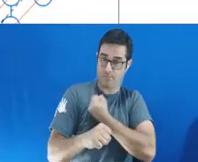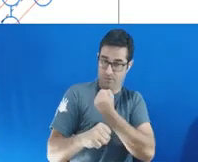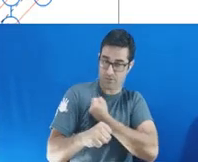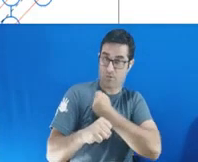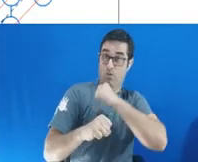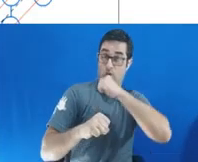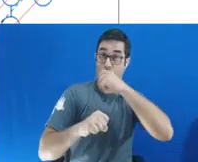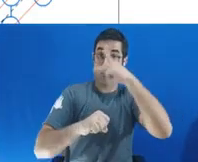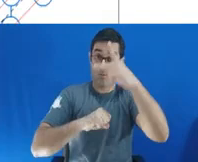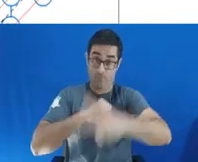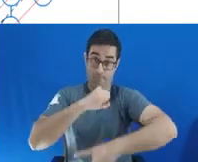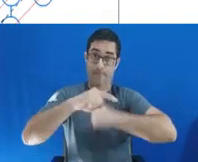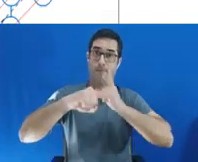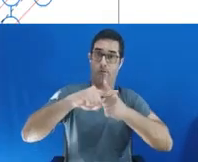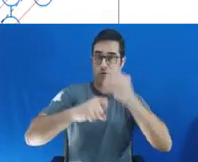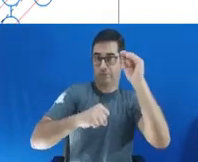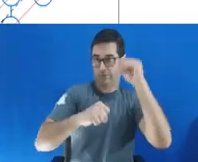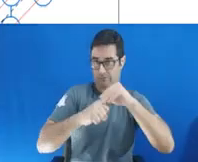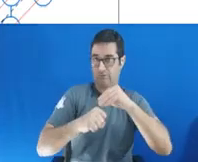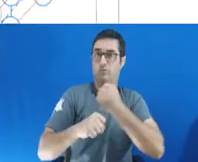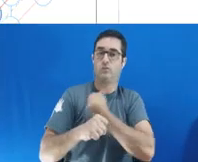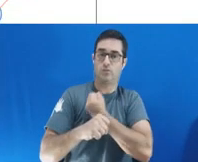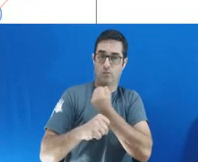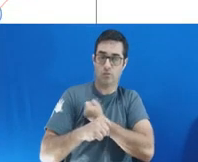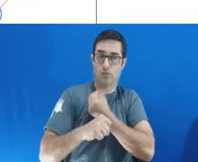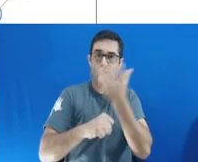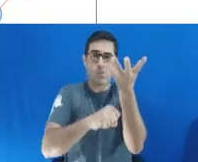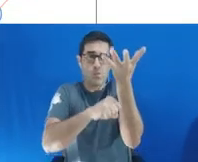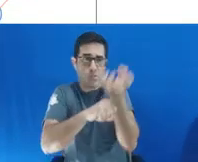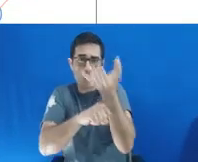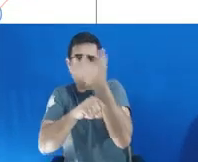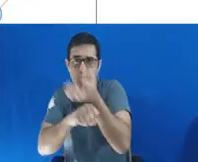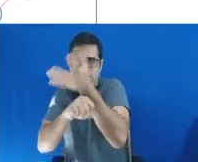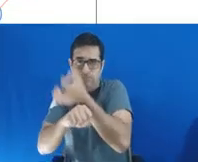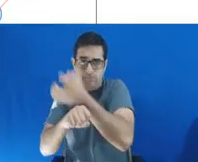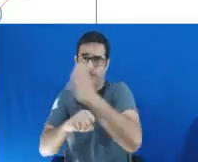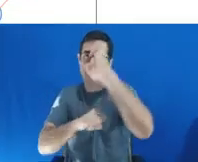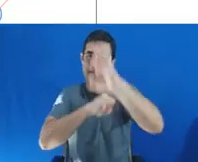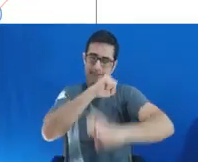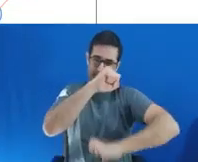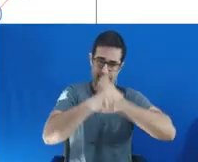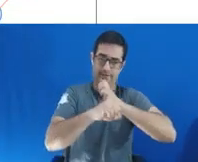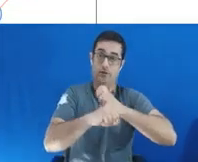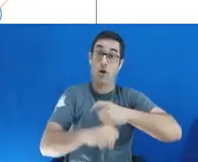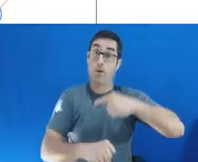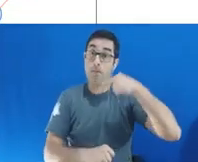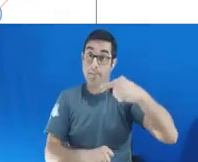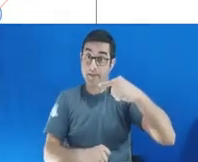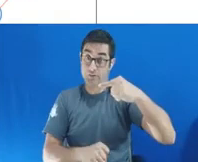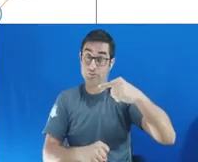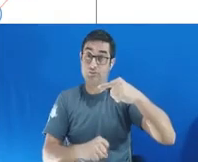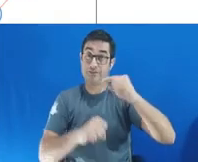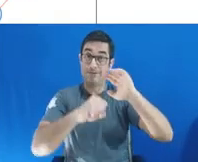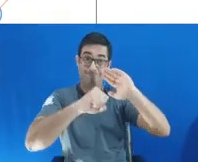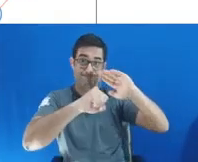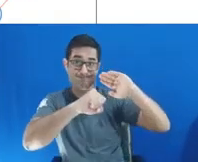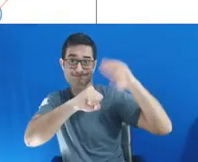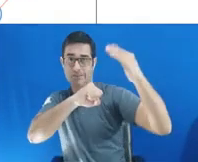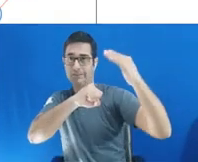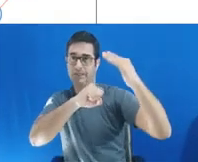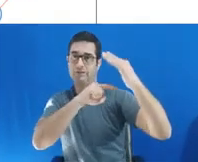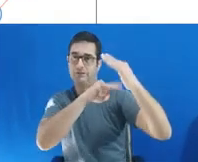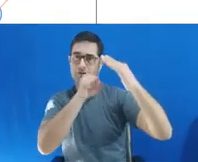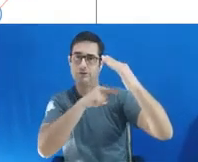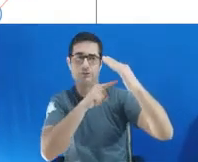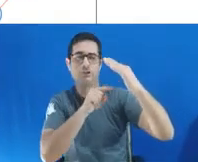de prótons que eu tenho no núcleo, que atraem os elétrons, menos a blindagem. O que